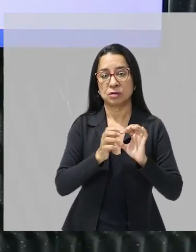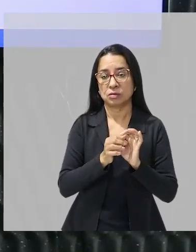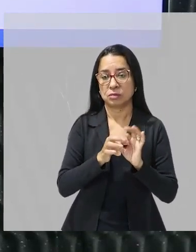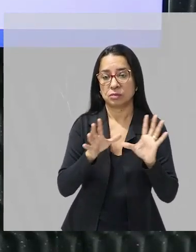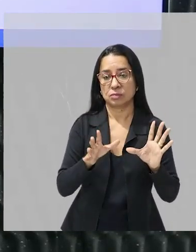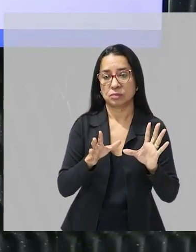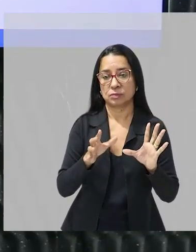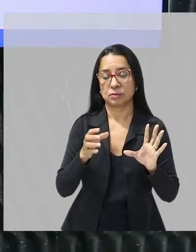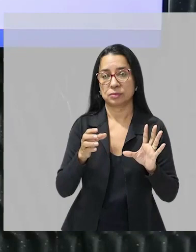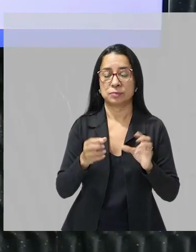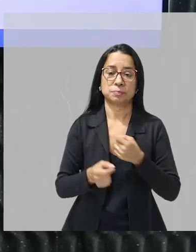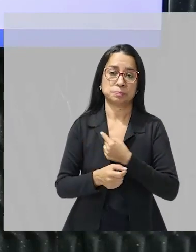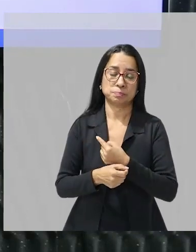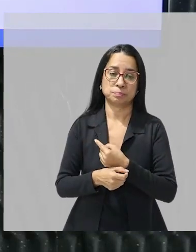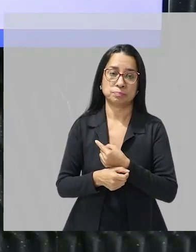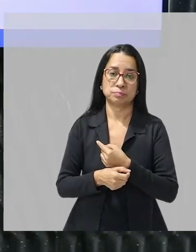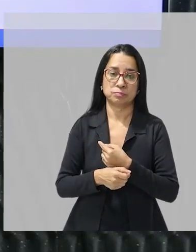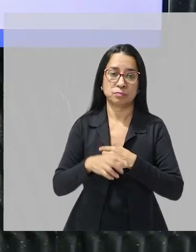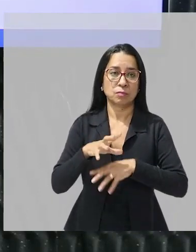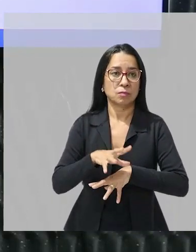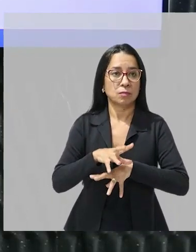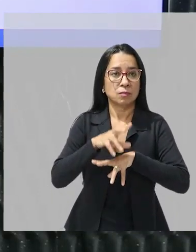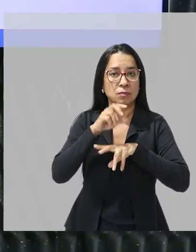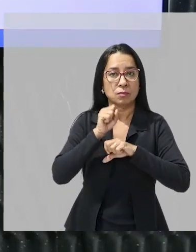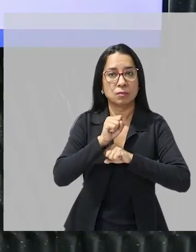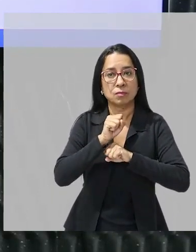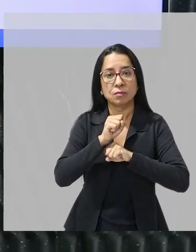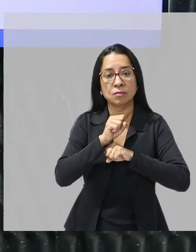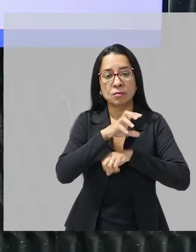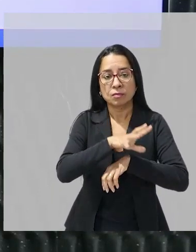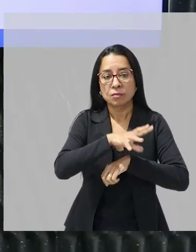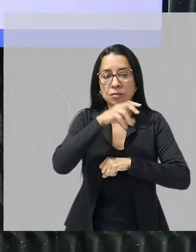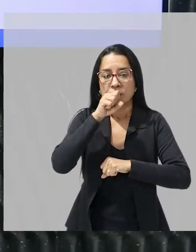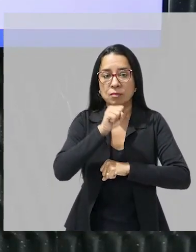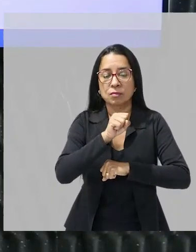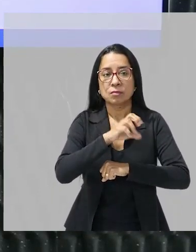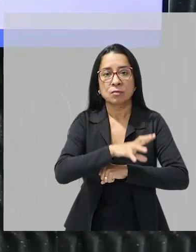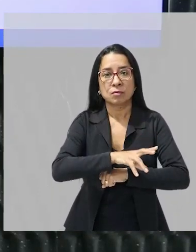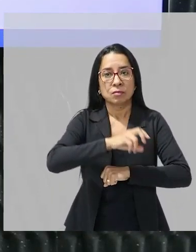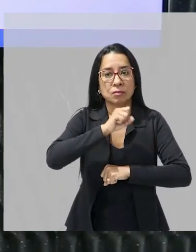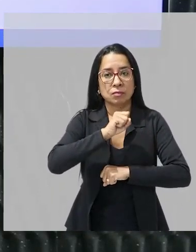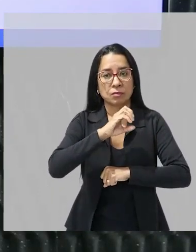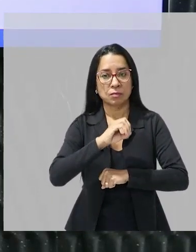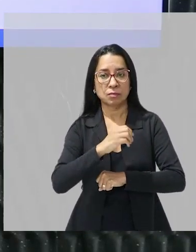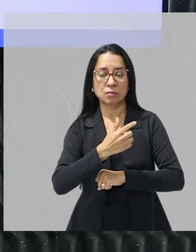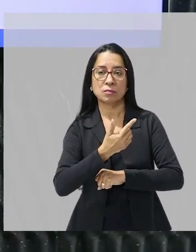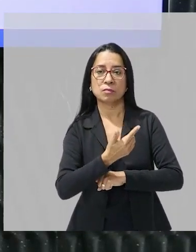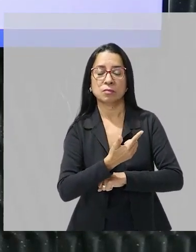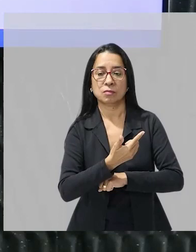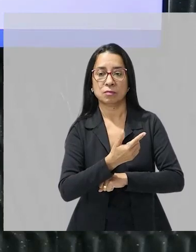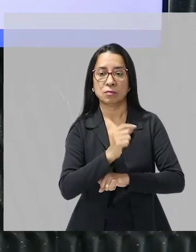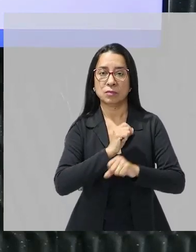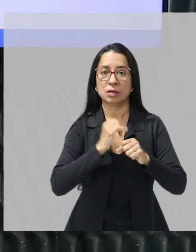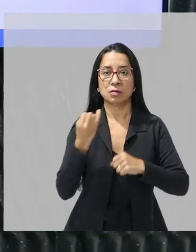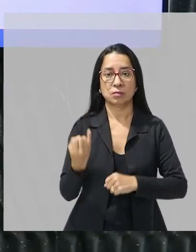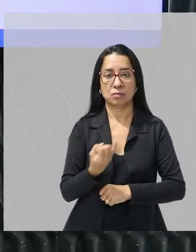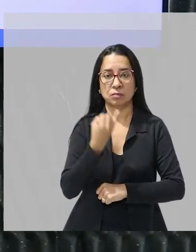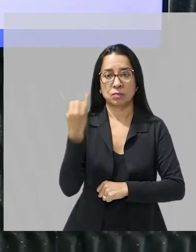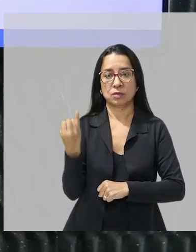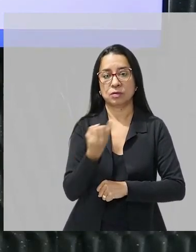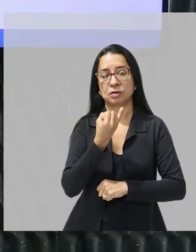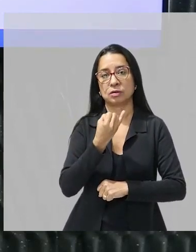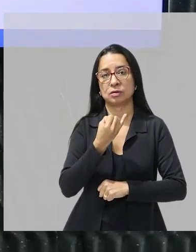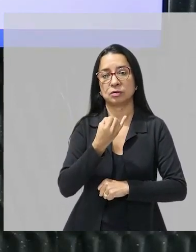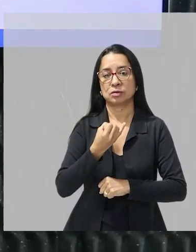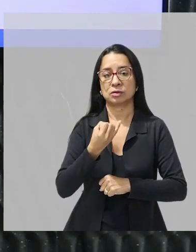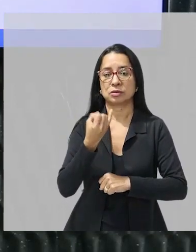no organismo. Então, essa respiração que a gente absorve o oxigênio, ela é importante para que o oxigênio vá até a